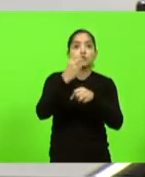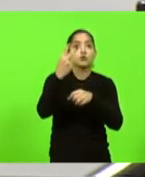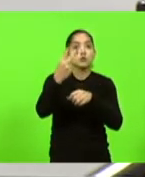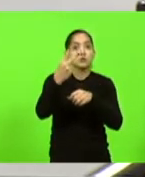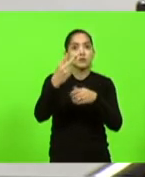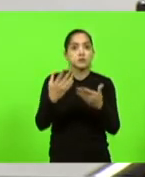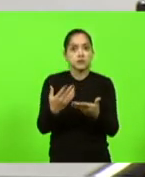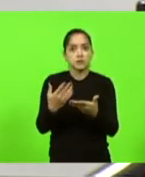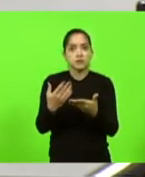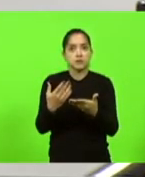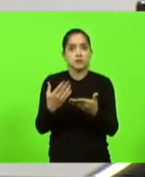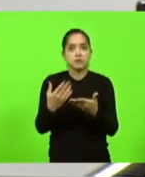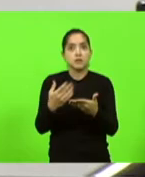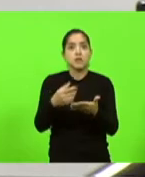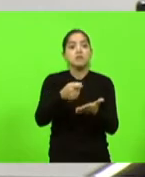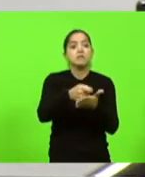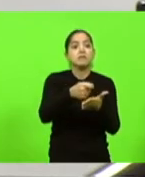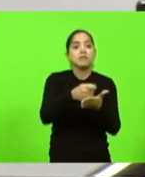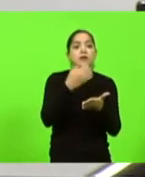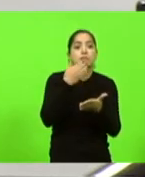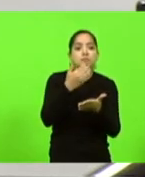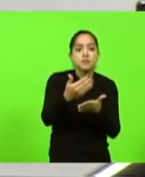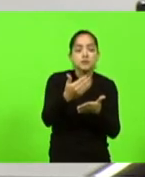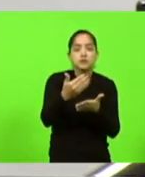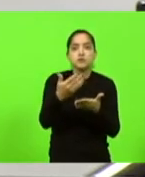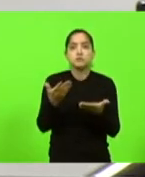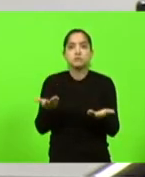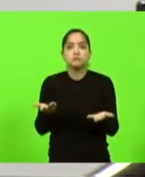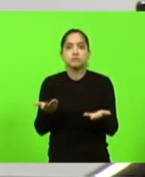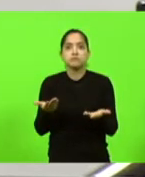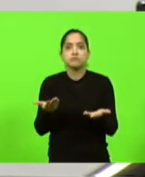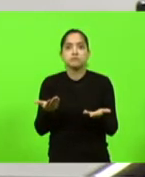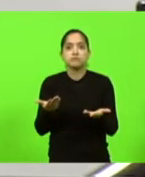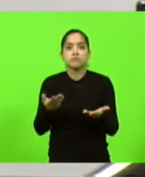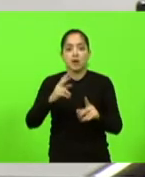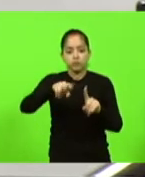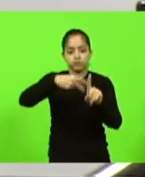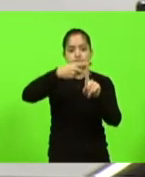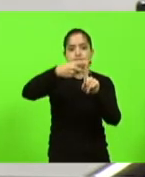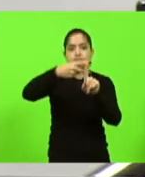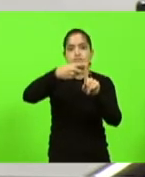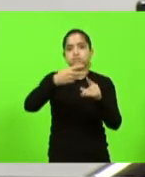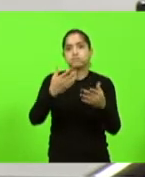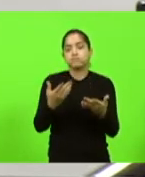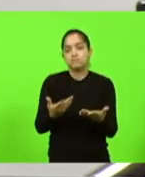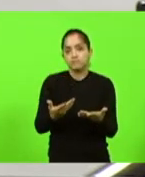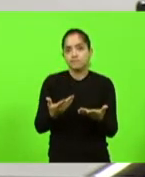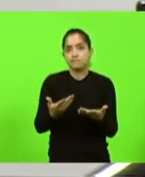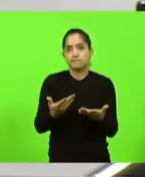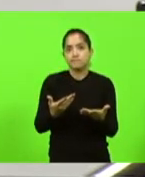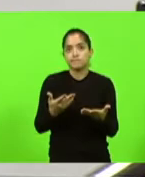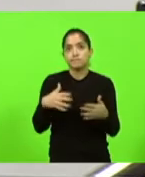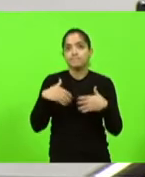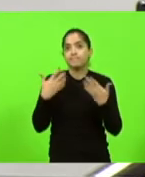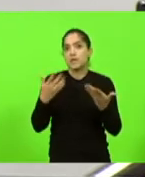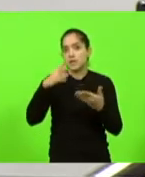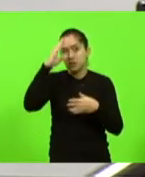o prefeito vai cobrar o bem, deputado Ivan Matos, o preço dobrou. E aí ele